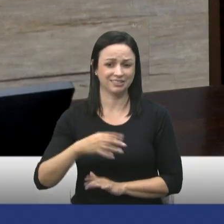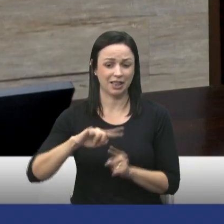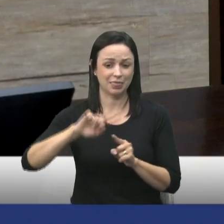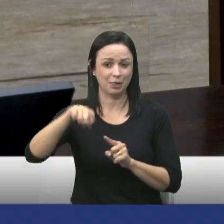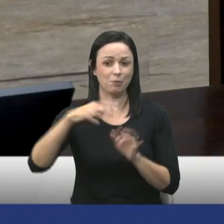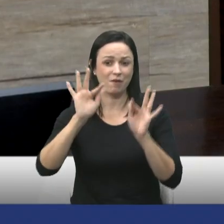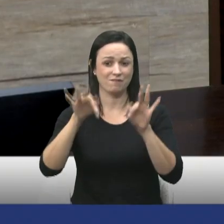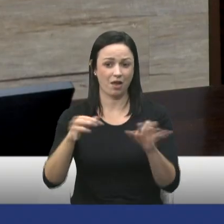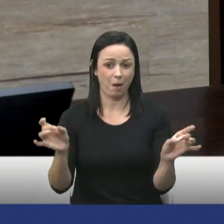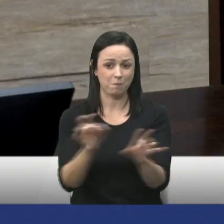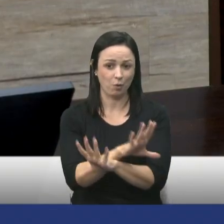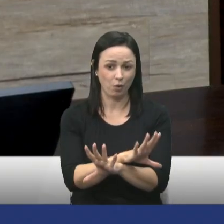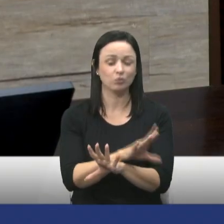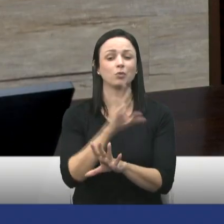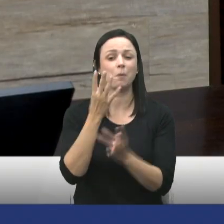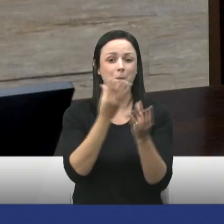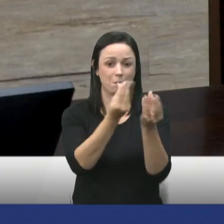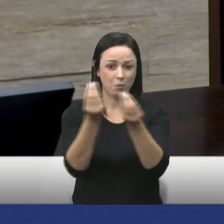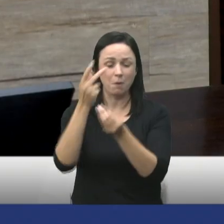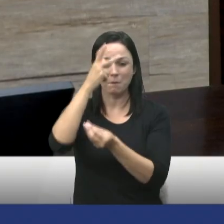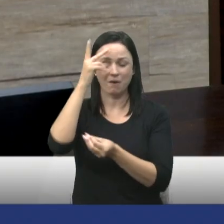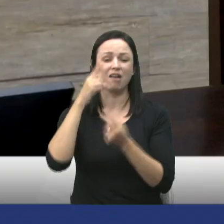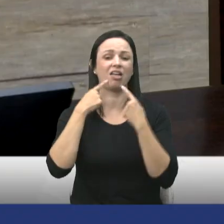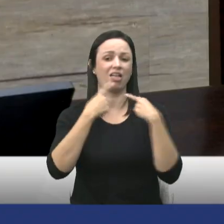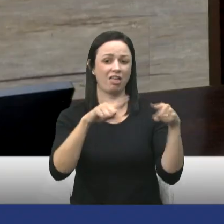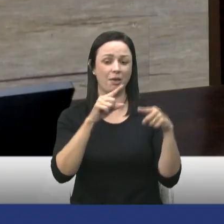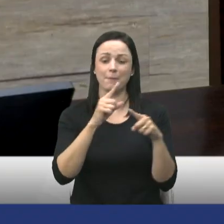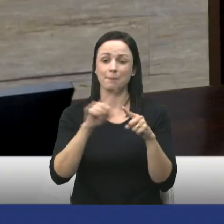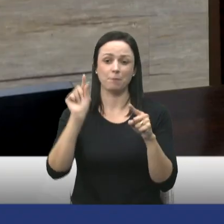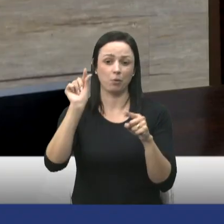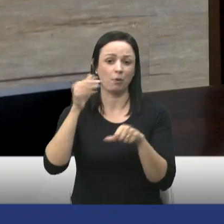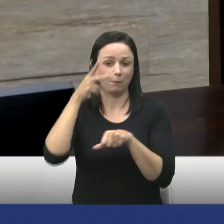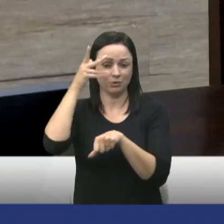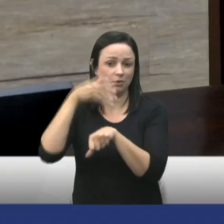finalizado, muitos vão criticar, mas poucos participaram.